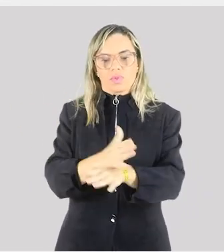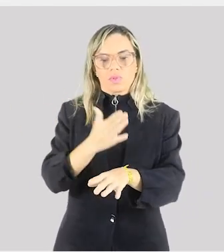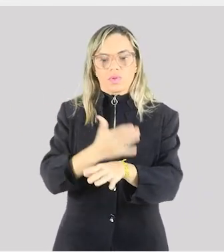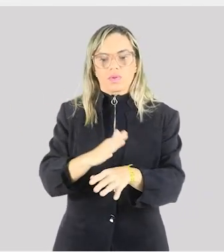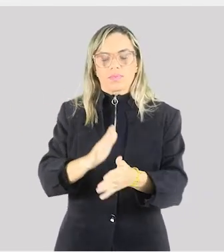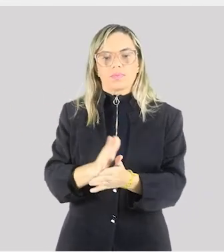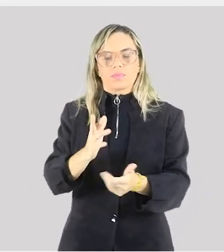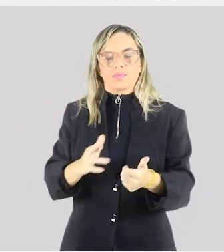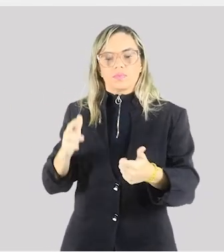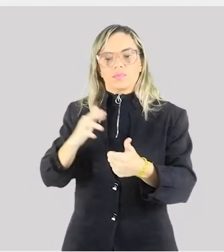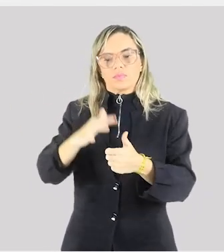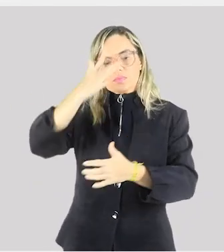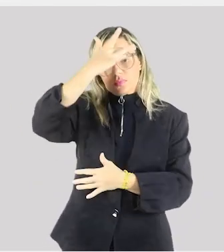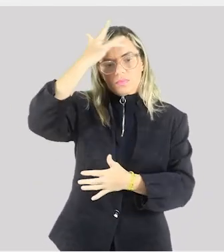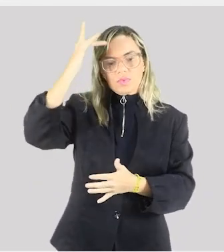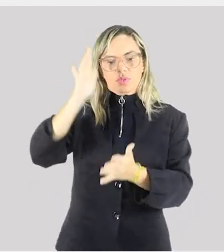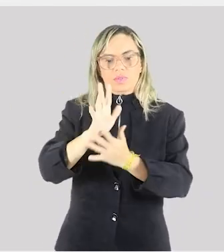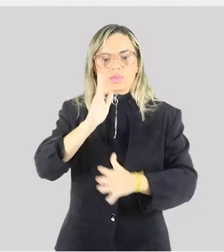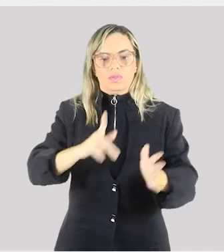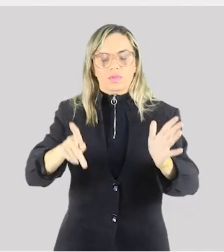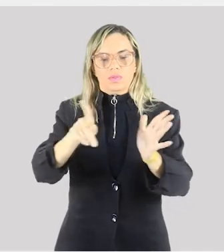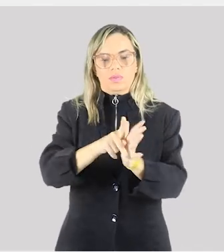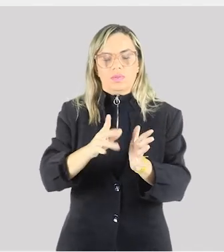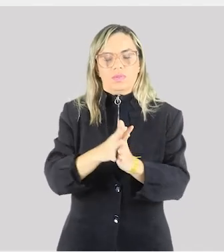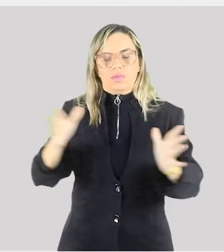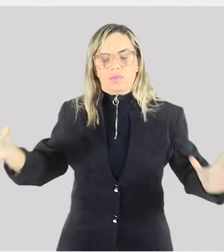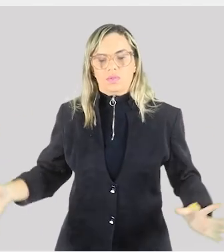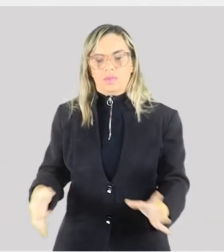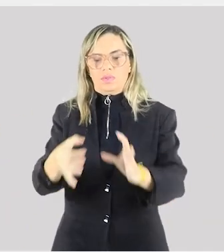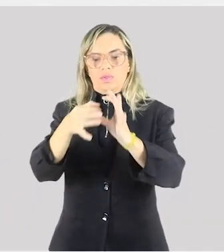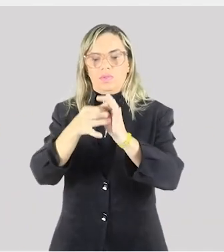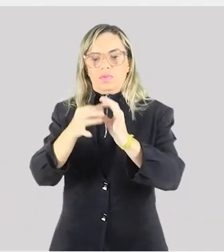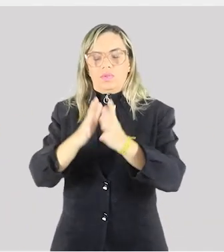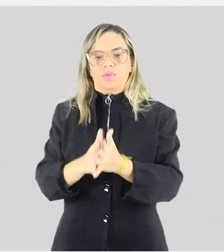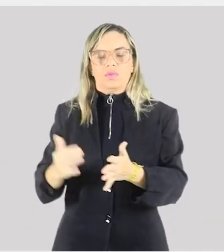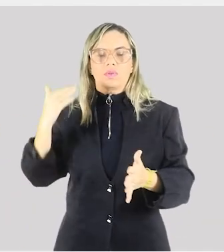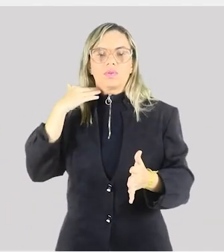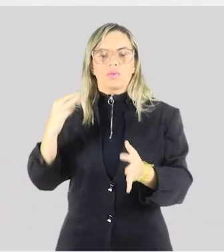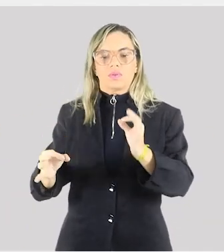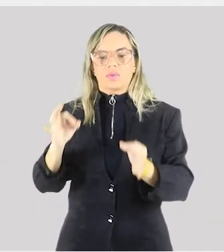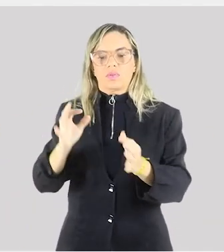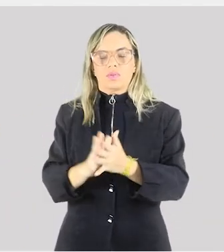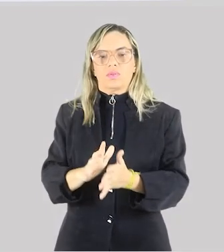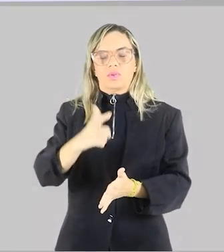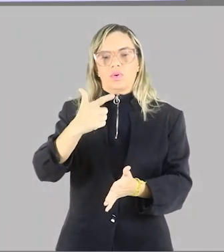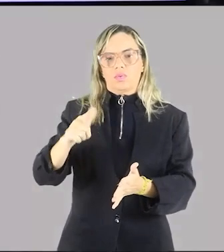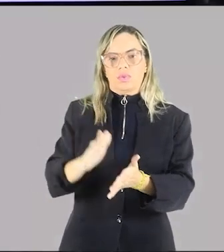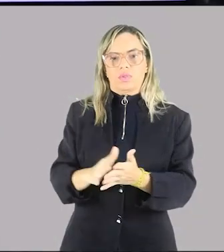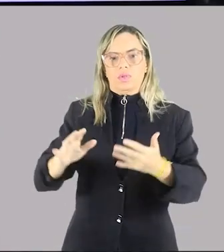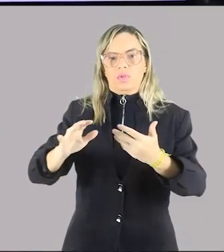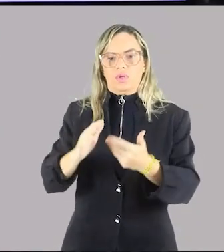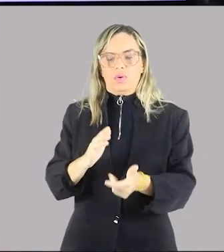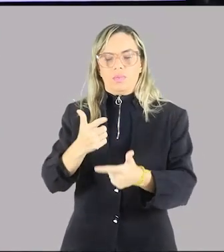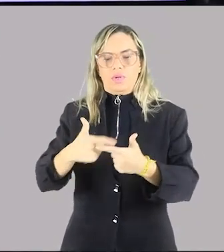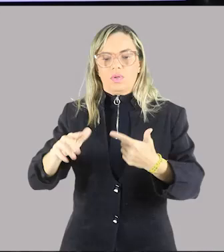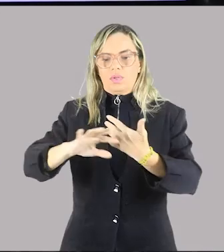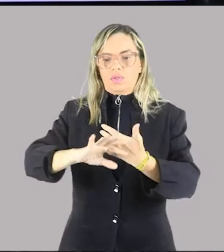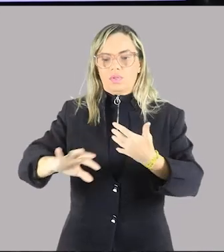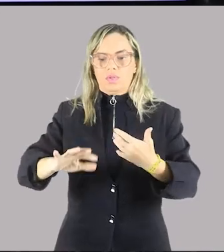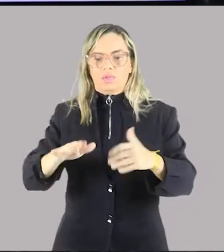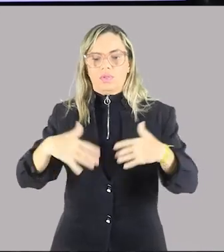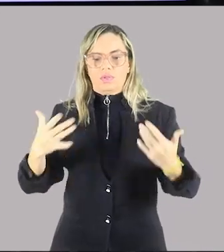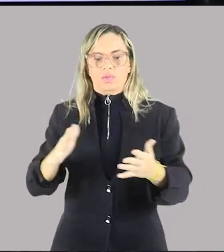atos da própria pessoa jurídica a que ele está vinculado. Não tem uma divisão. O agente público age como